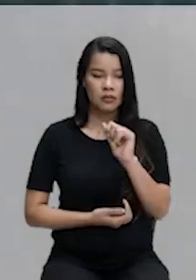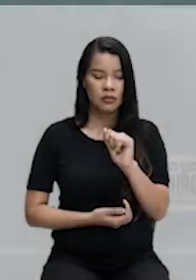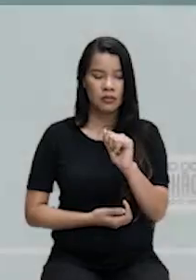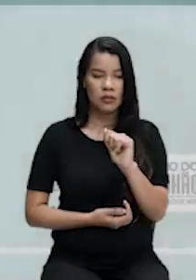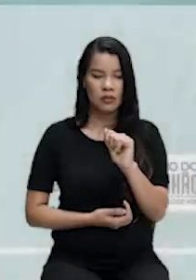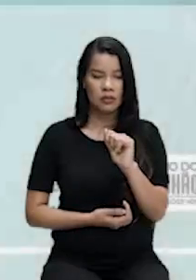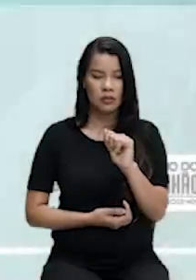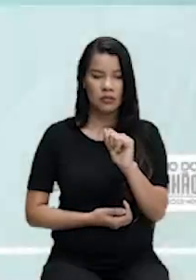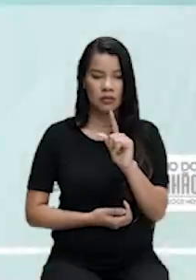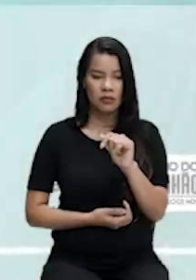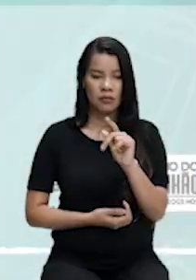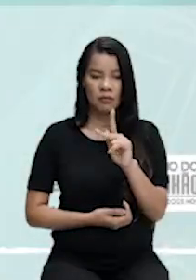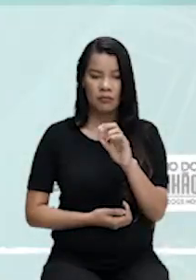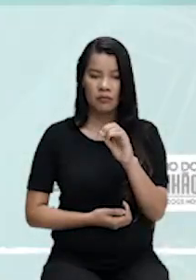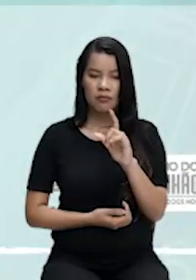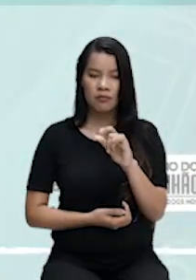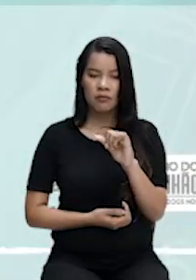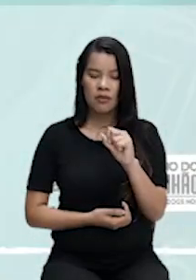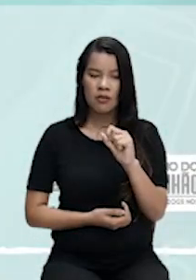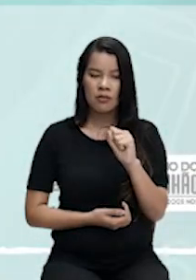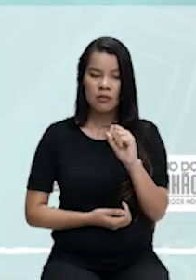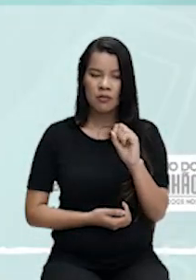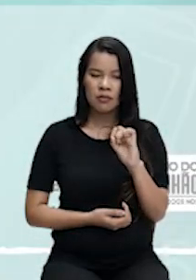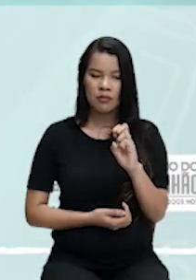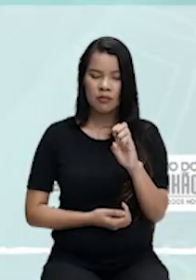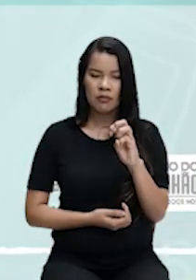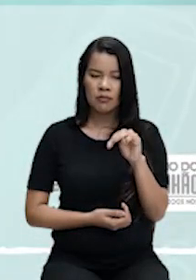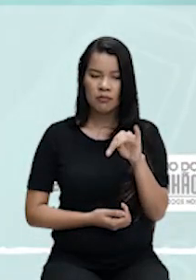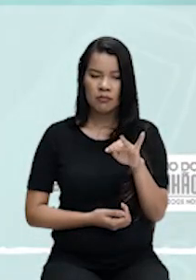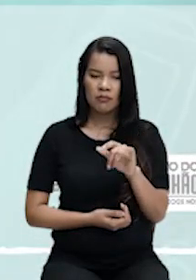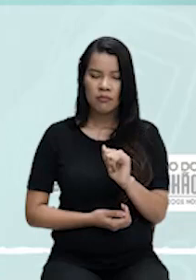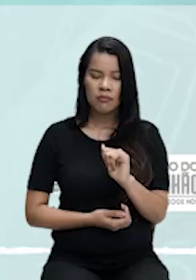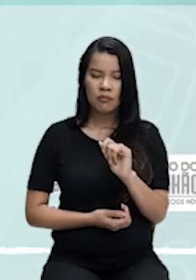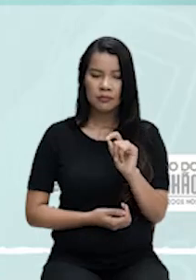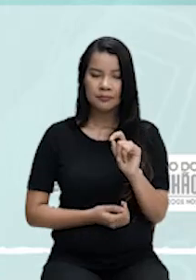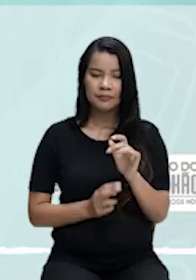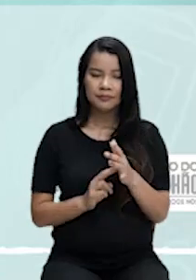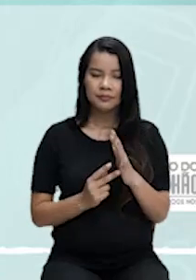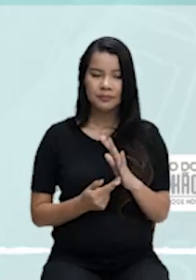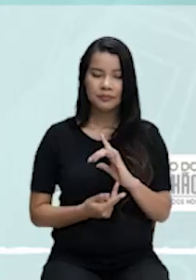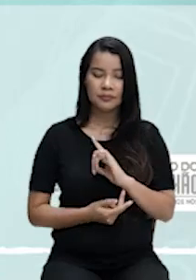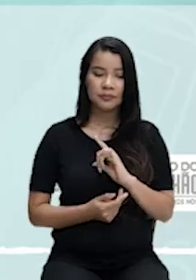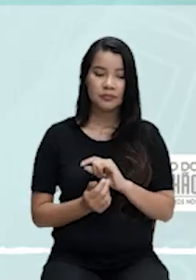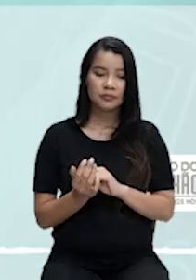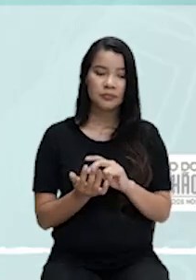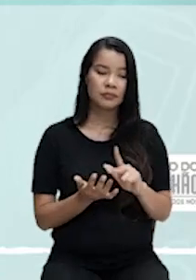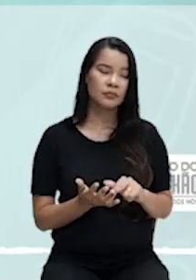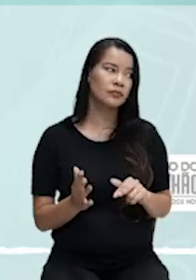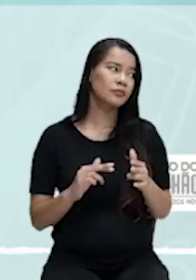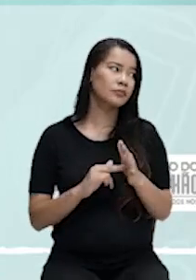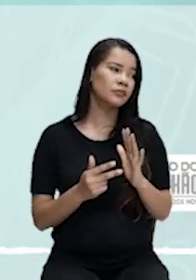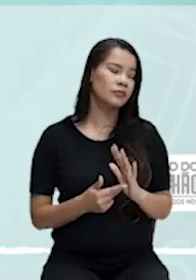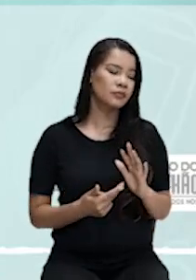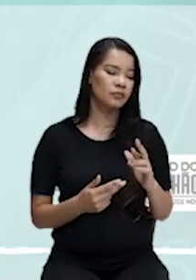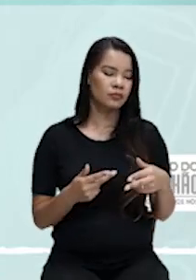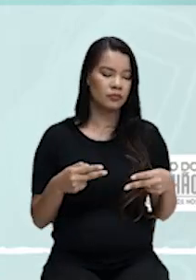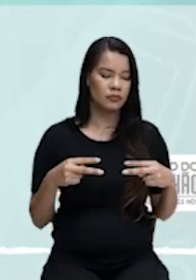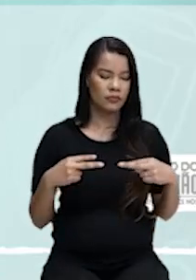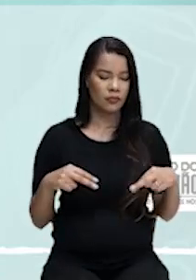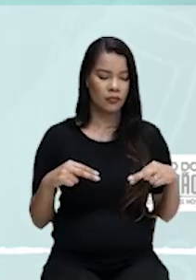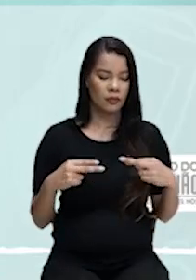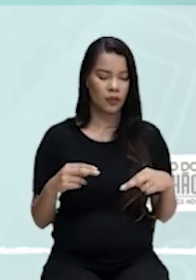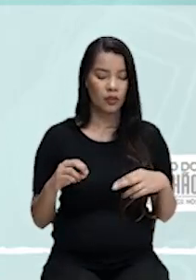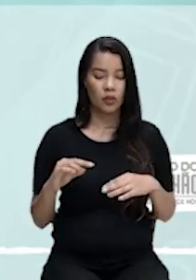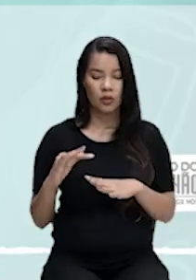é uma polissemia, ou seja, ela tem múltiplos sentidos, né? A rede, ela pode ter um sentido, no caso de rede